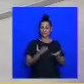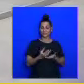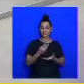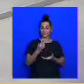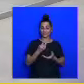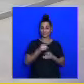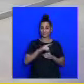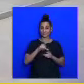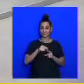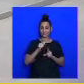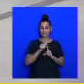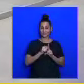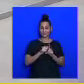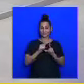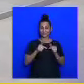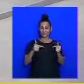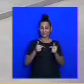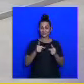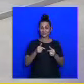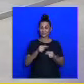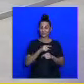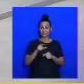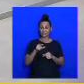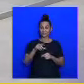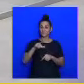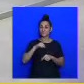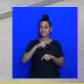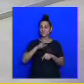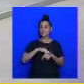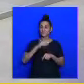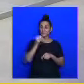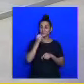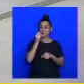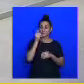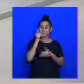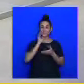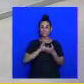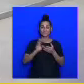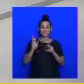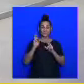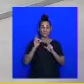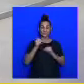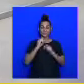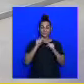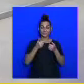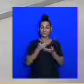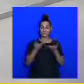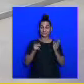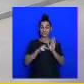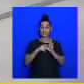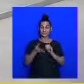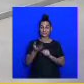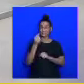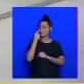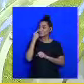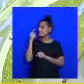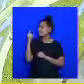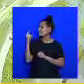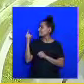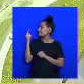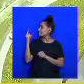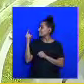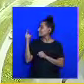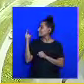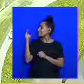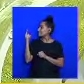número 2 para o sorteio do mês da sorte. Você tem mais uma chance de ganhar. Estamos na torcida. Boa sorte para você. Vamos lá, bolas